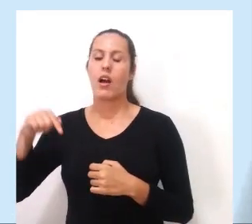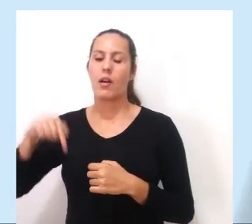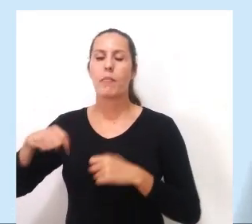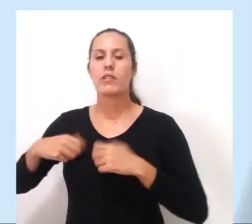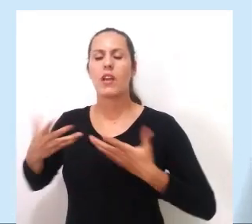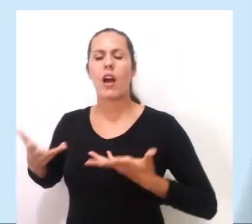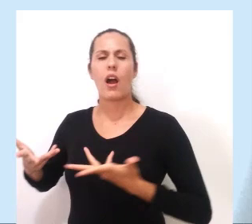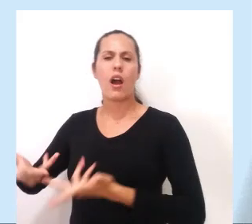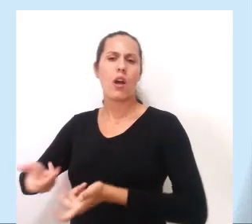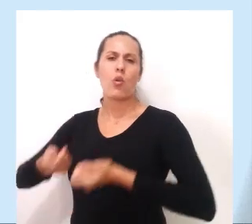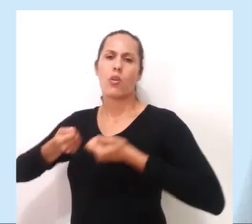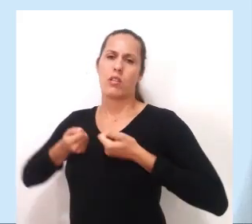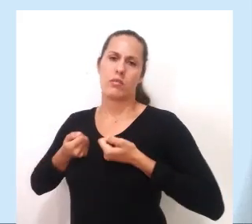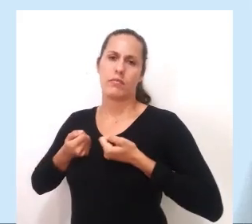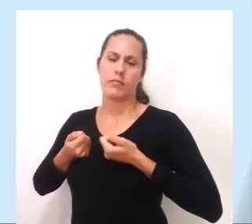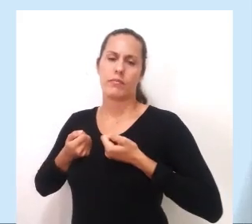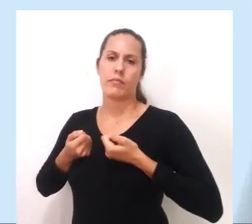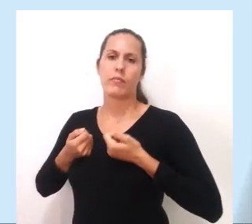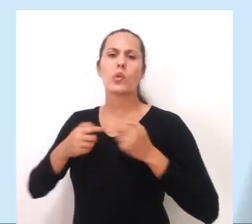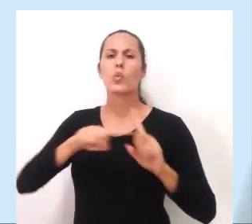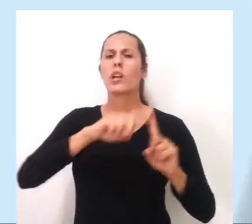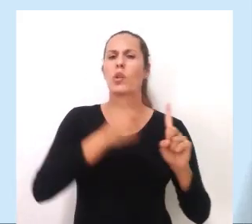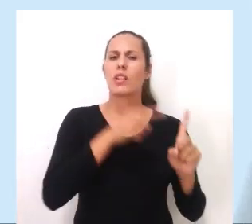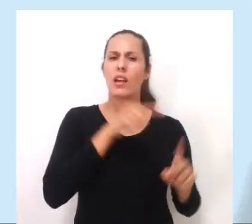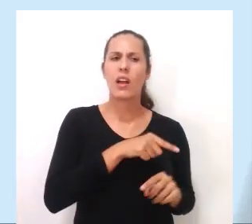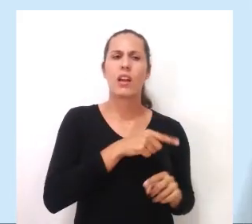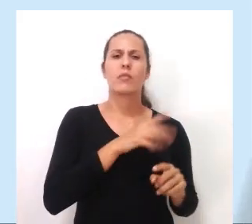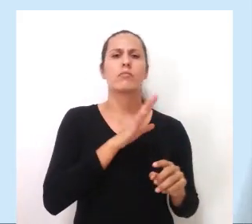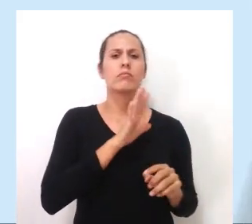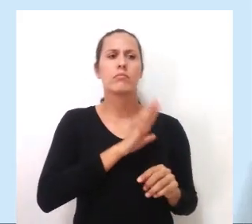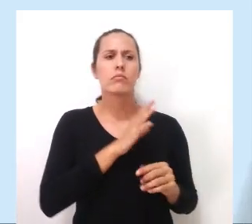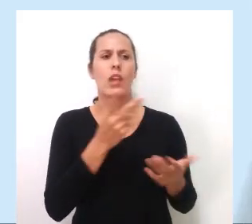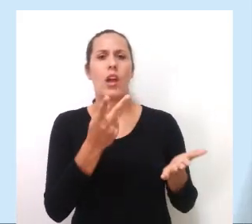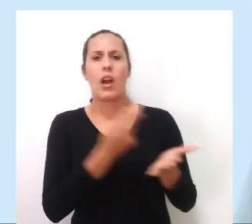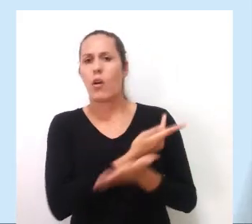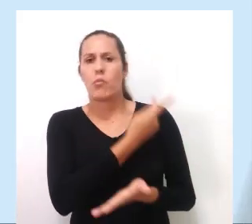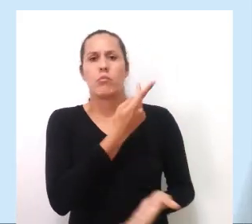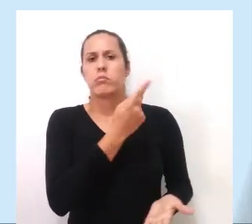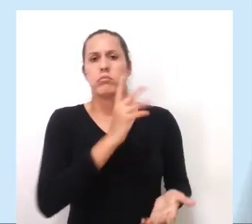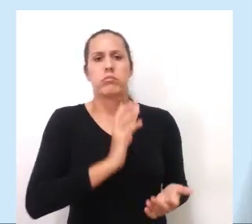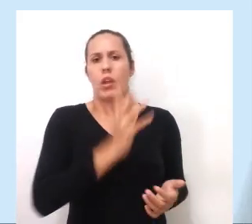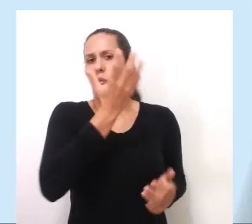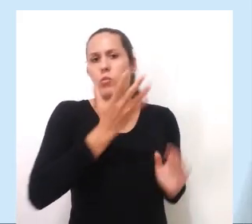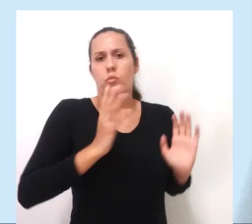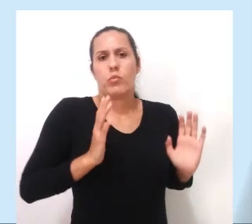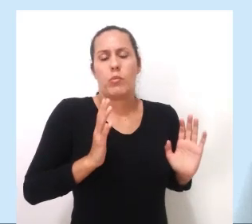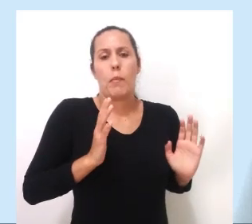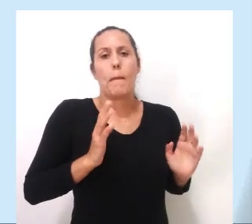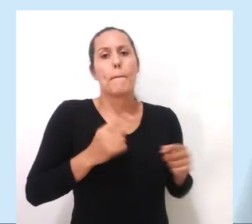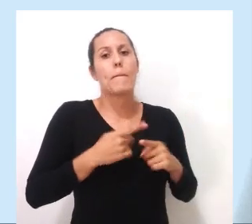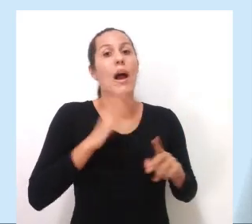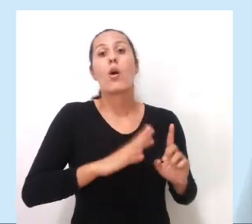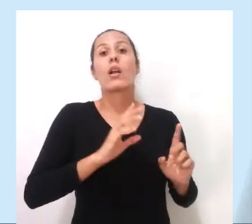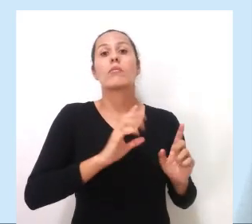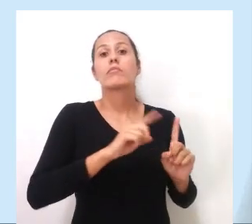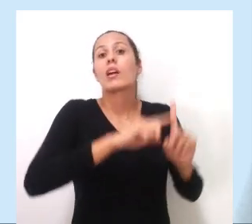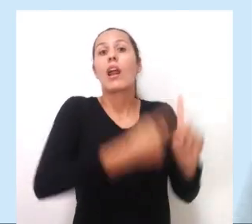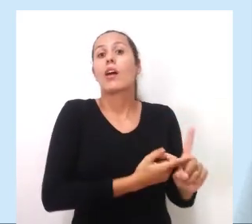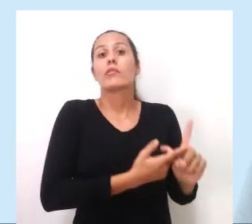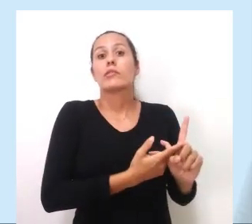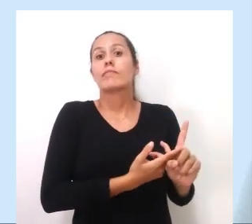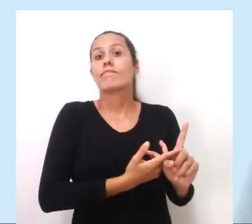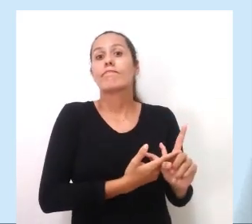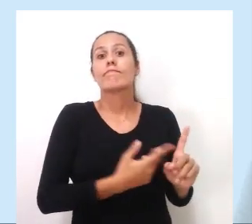ela tem que acolher. O adolescente ele errou, né? A adolescente errou, tudo bem, agora está